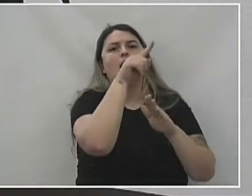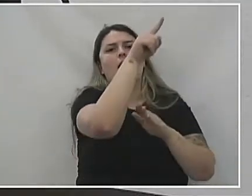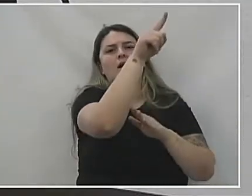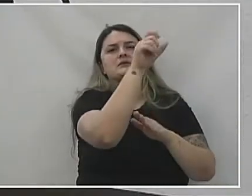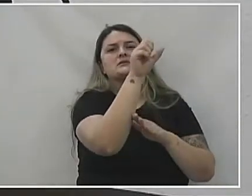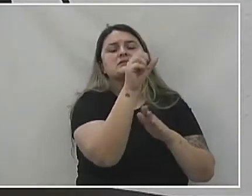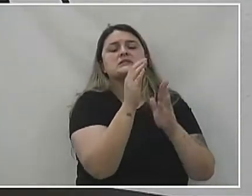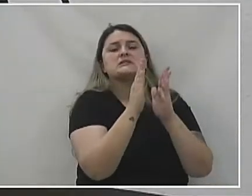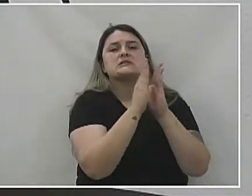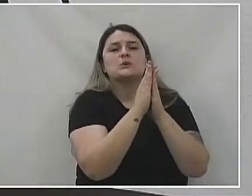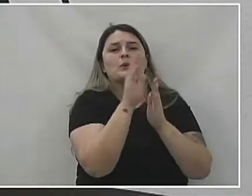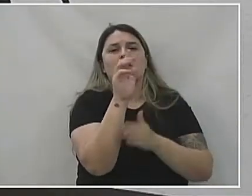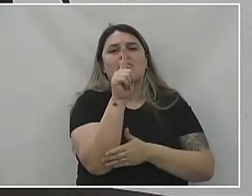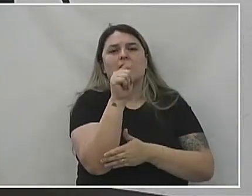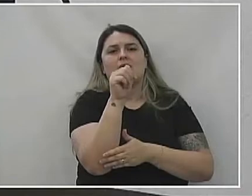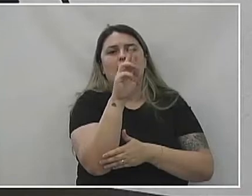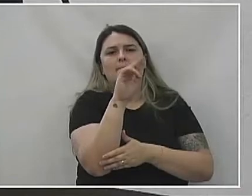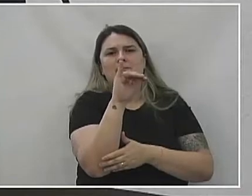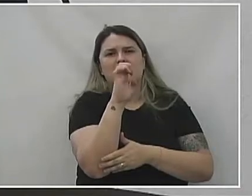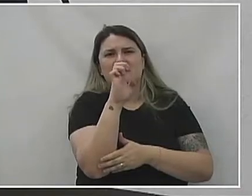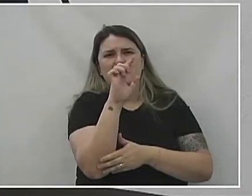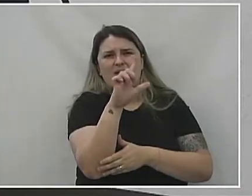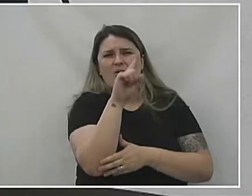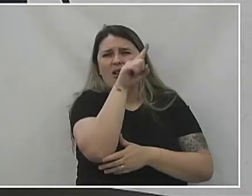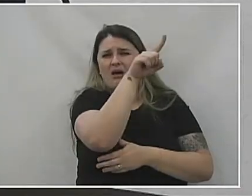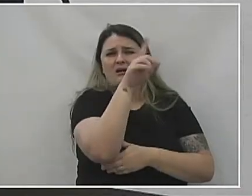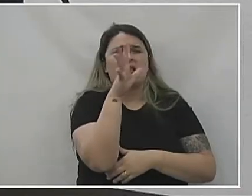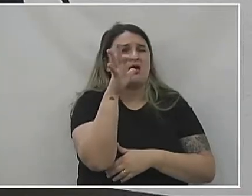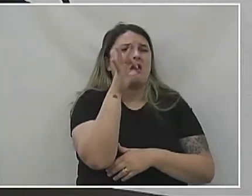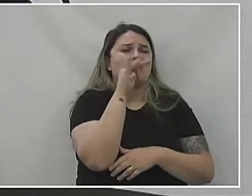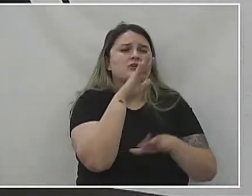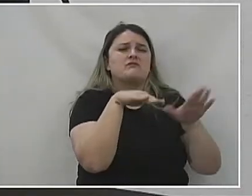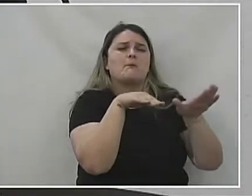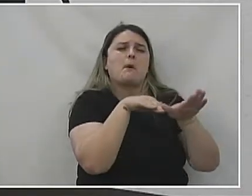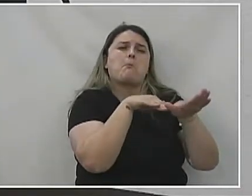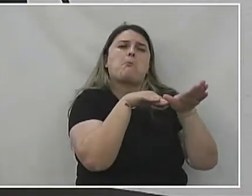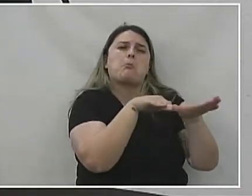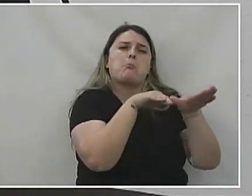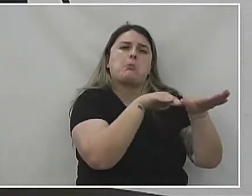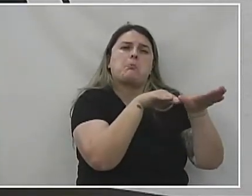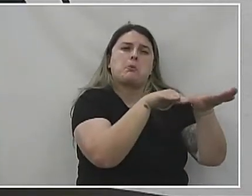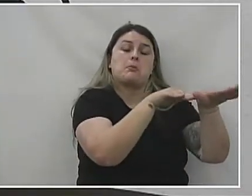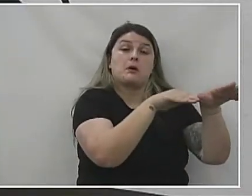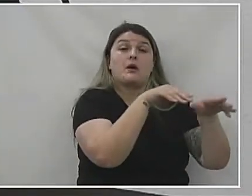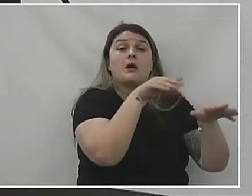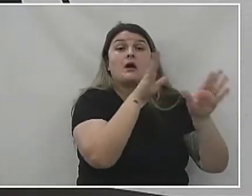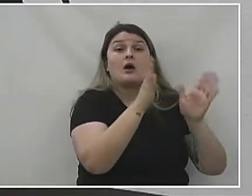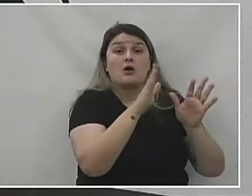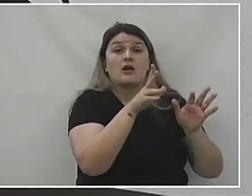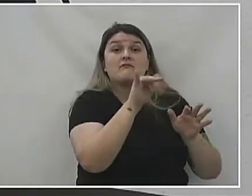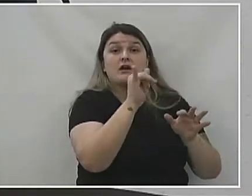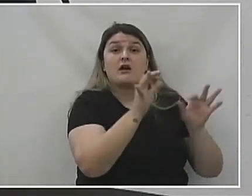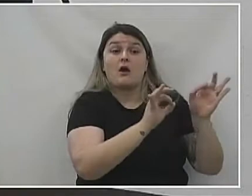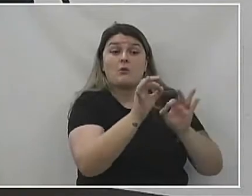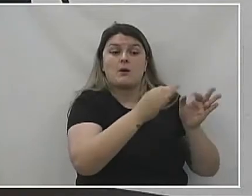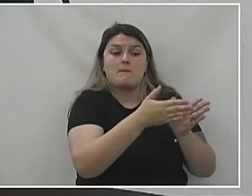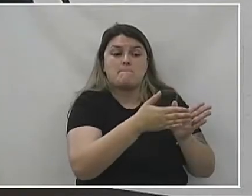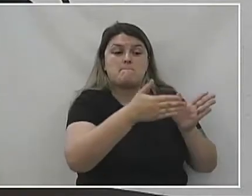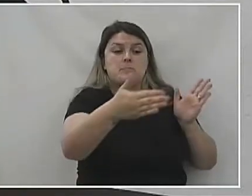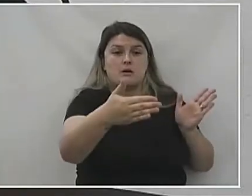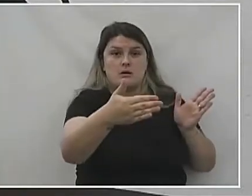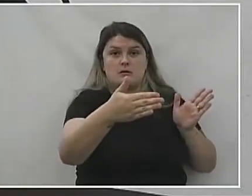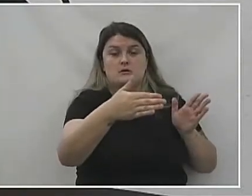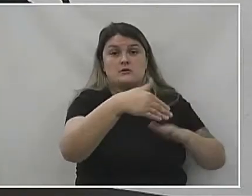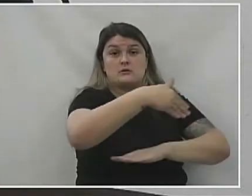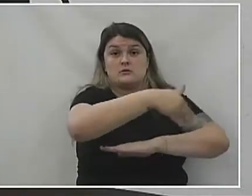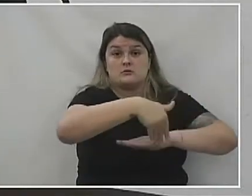vai vim para o centro ou quem vem do Centro São Gabriel por isso Minas Gerais Oi gente vai ter a inclusão ali no segmento de terceira faixa e quero